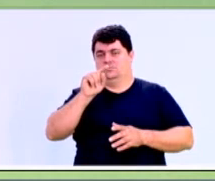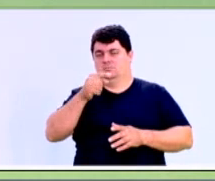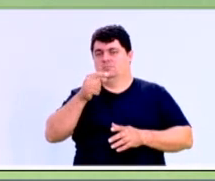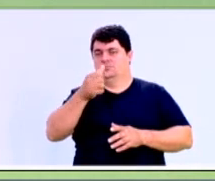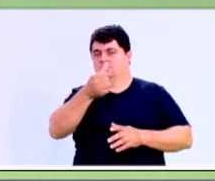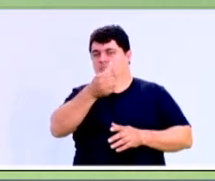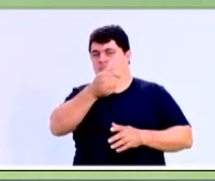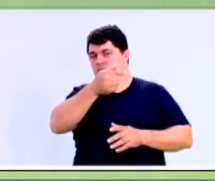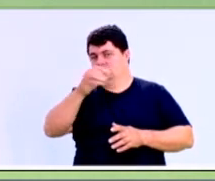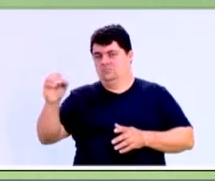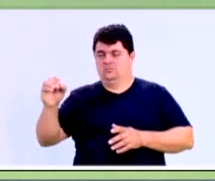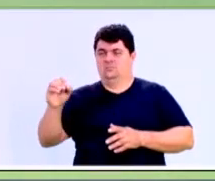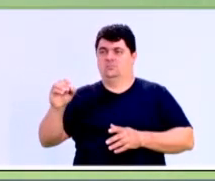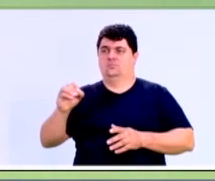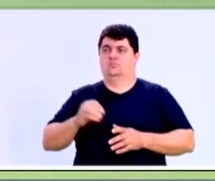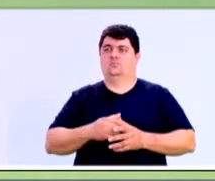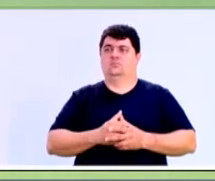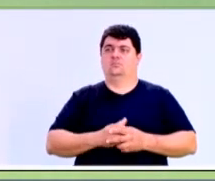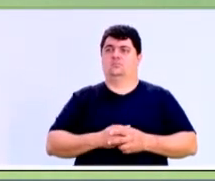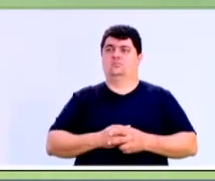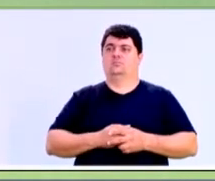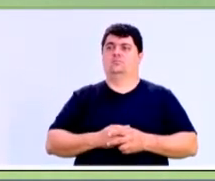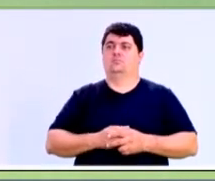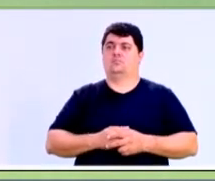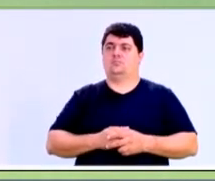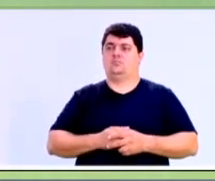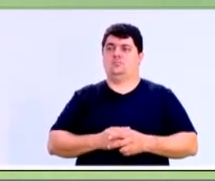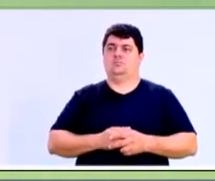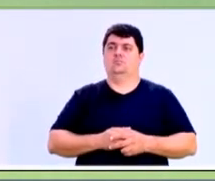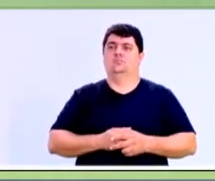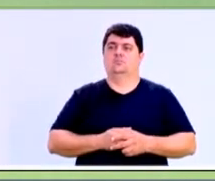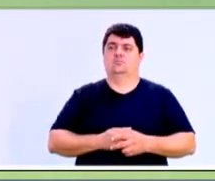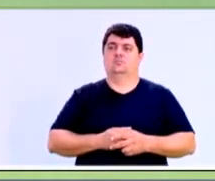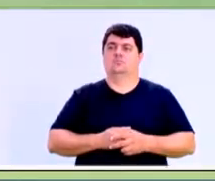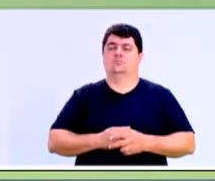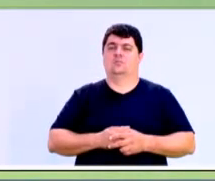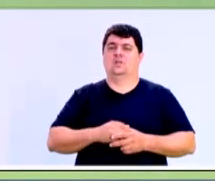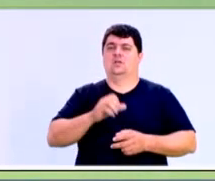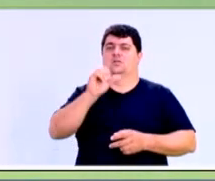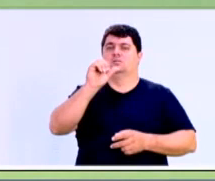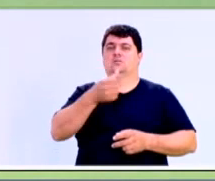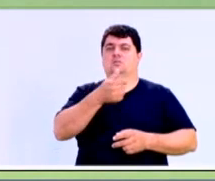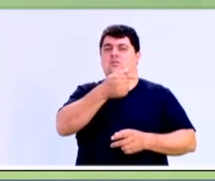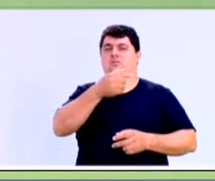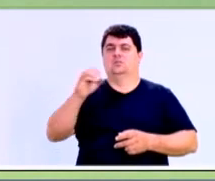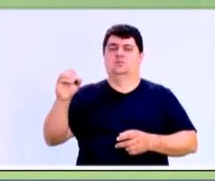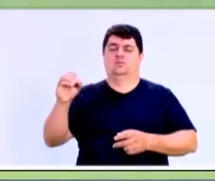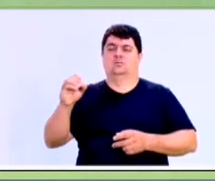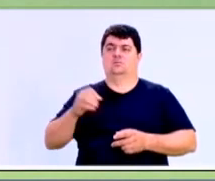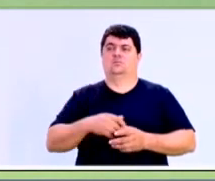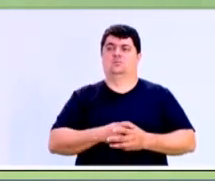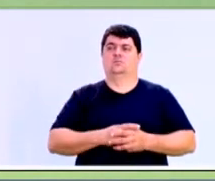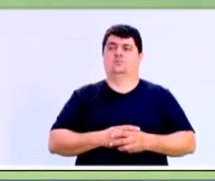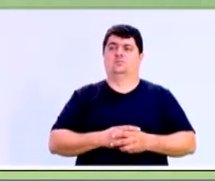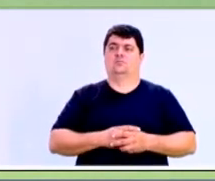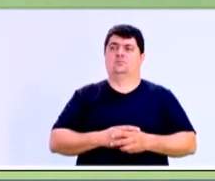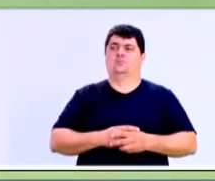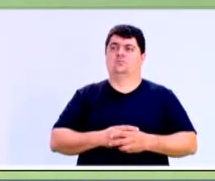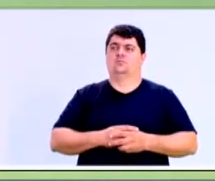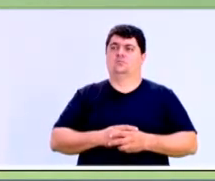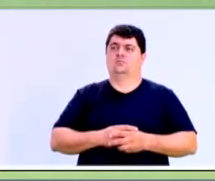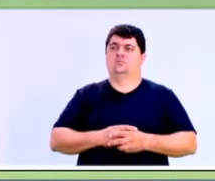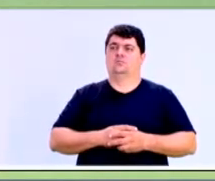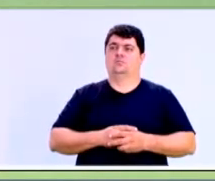inicial, ok? Aqui, ó, meu estoque inicial é 6.700. Então, estoque final, 7.500.